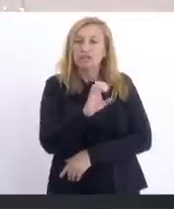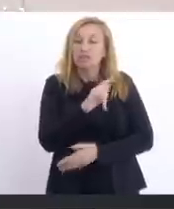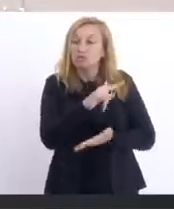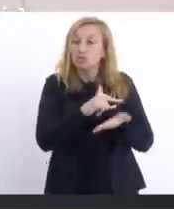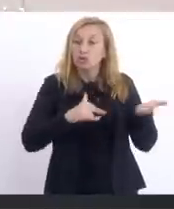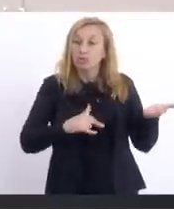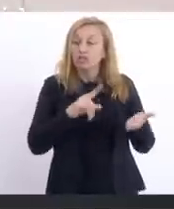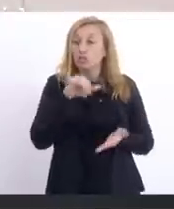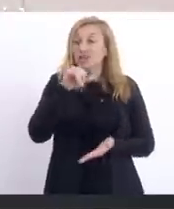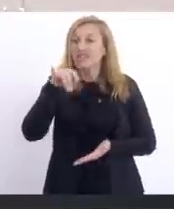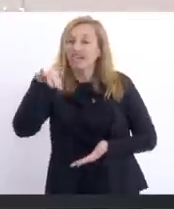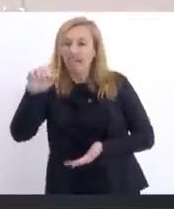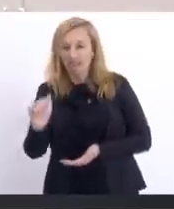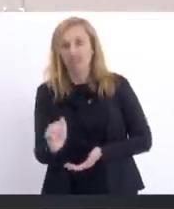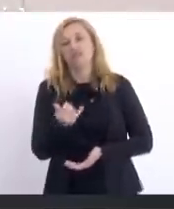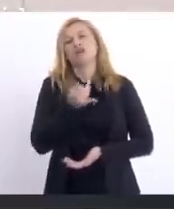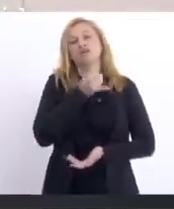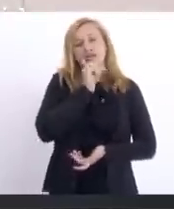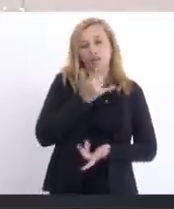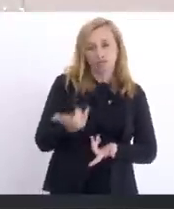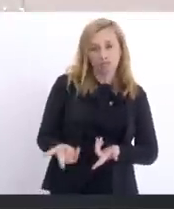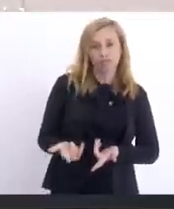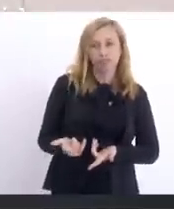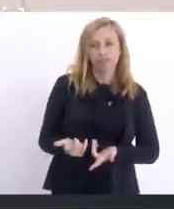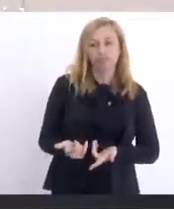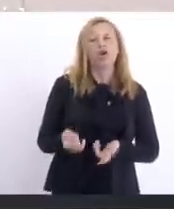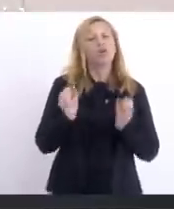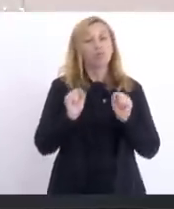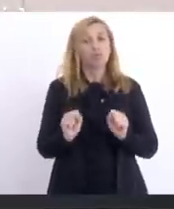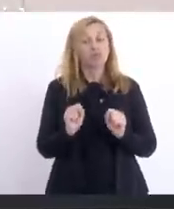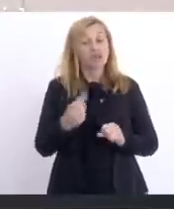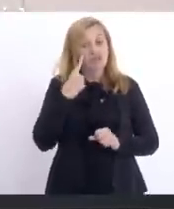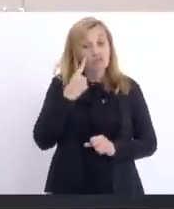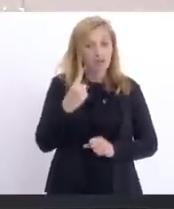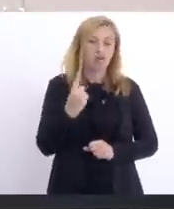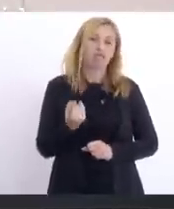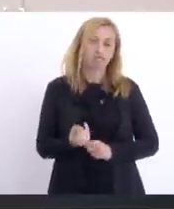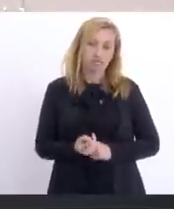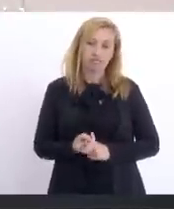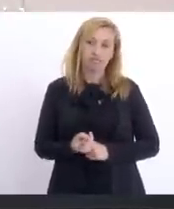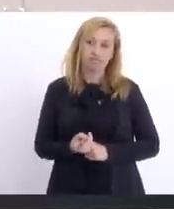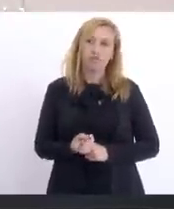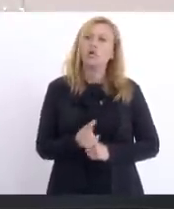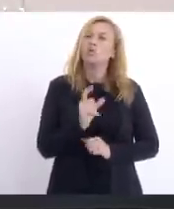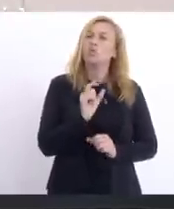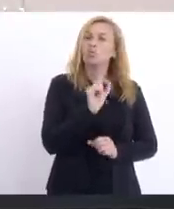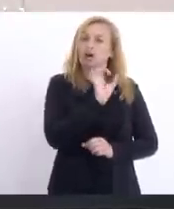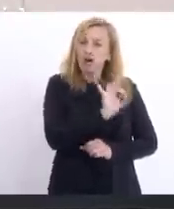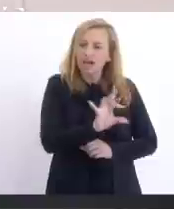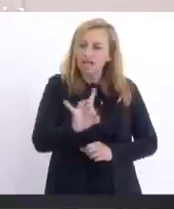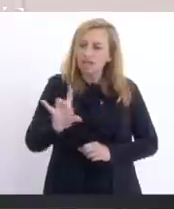exemplo. Isso me foi colocado. Para que a gente pudesse depurar o que cada um